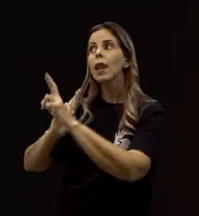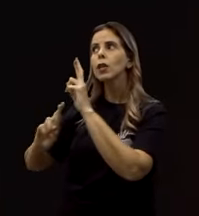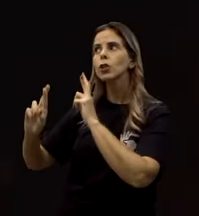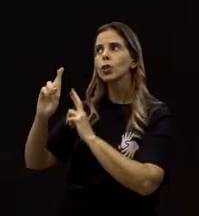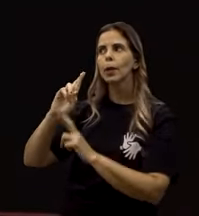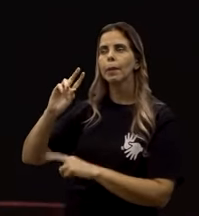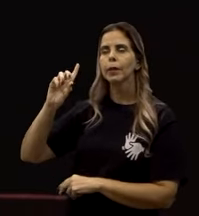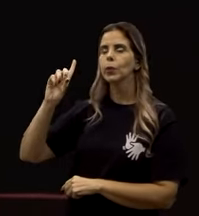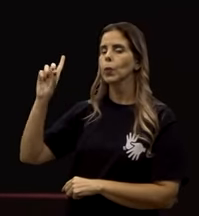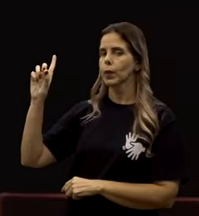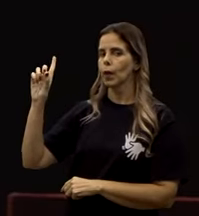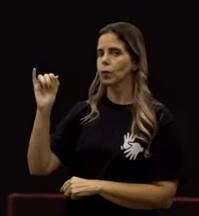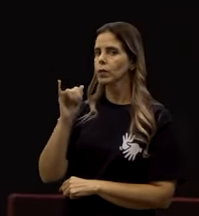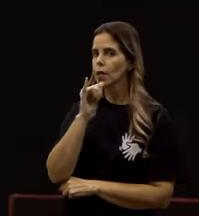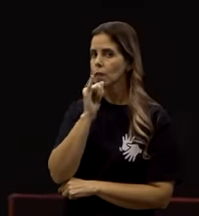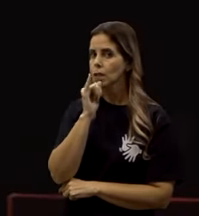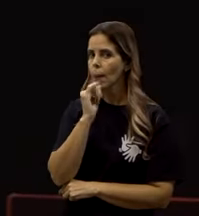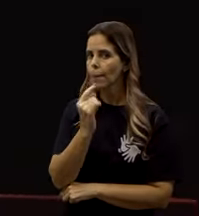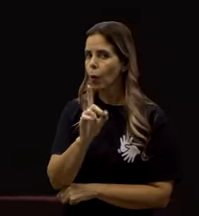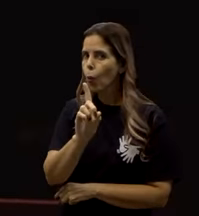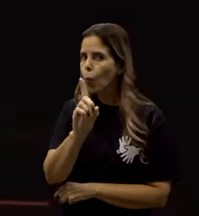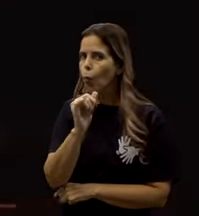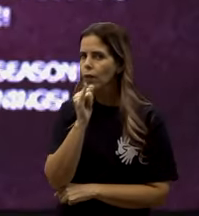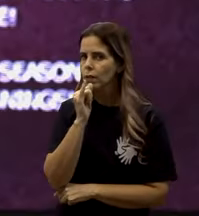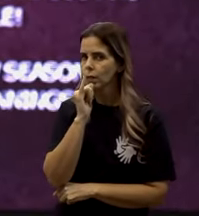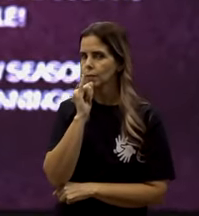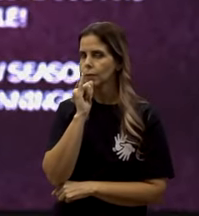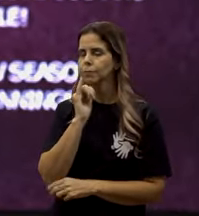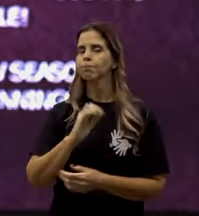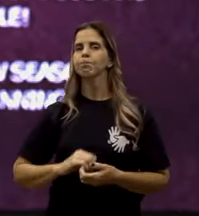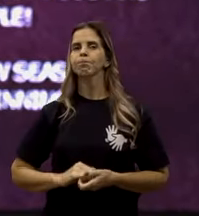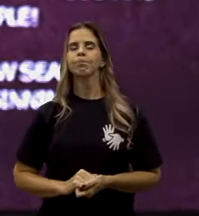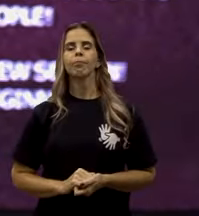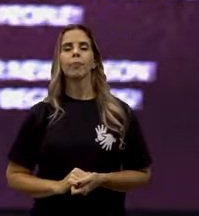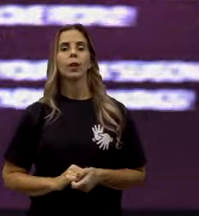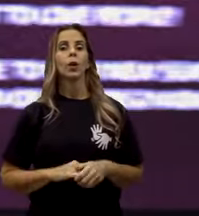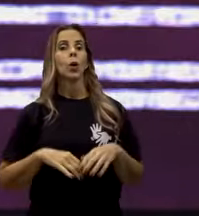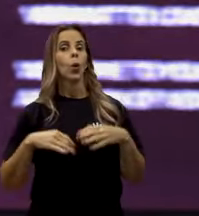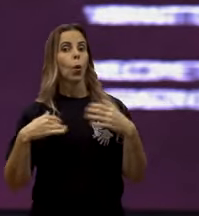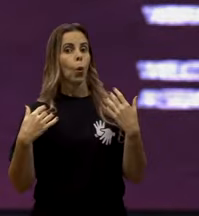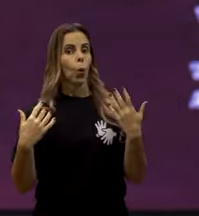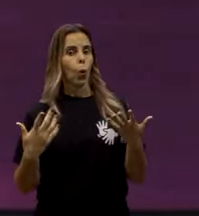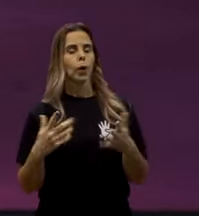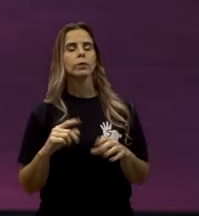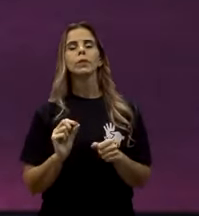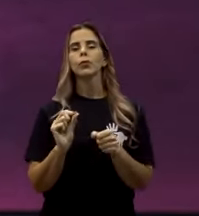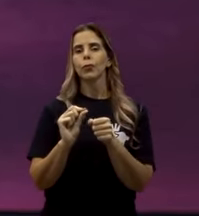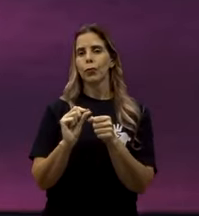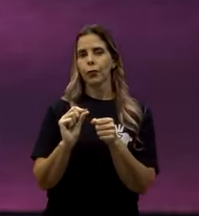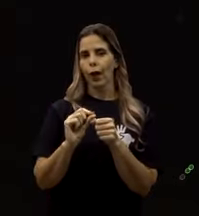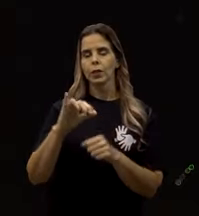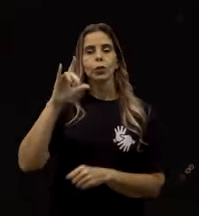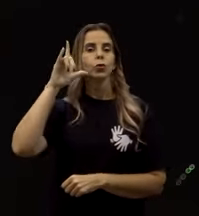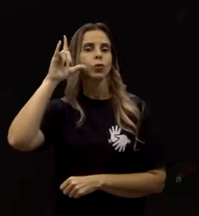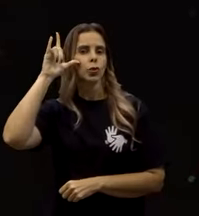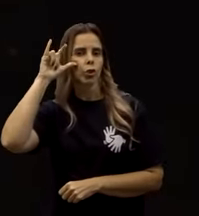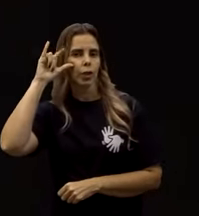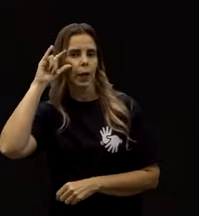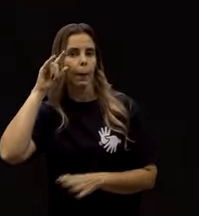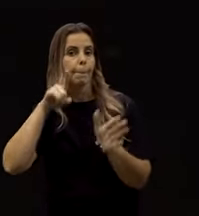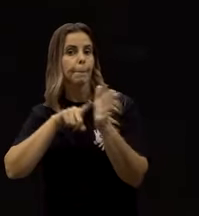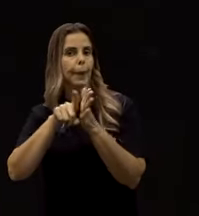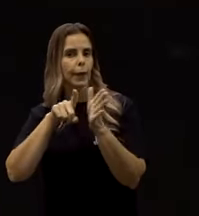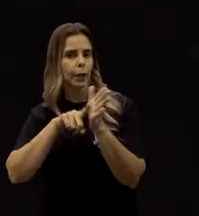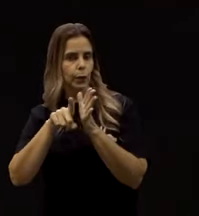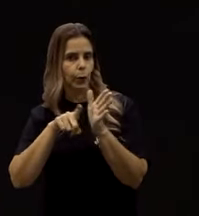um exemplo não vou entrar em detalhe depois a gente conversa sobre esse detalhe mas quando eu abro caixa de pergunta quando 90% dos meus